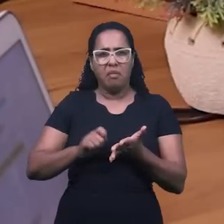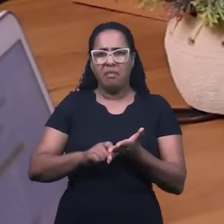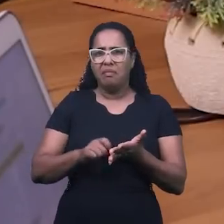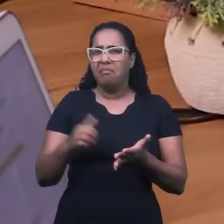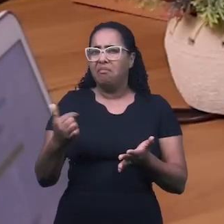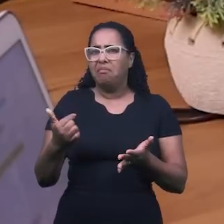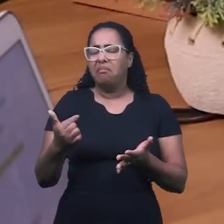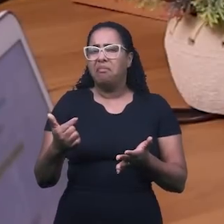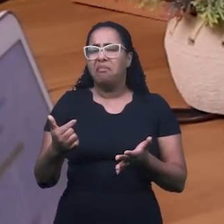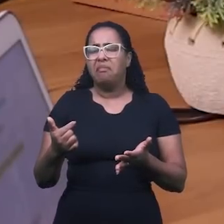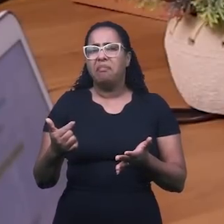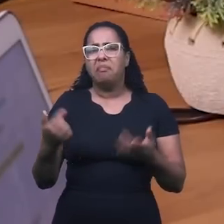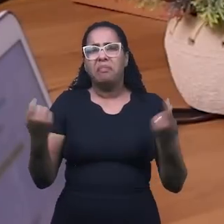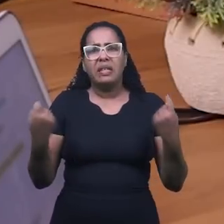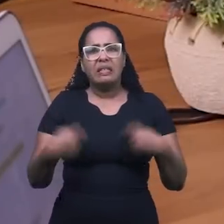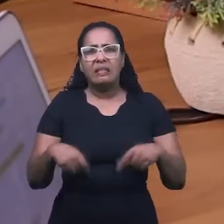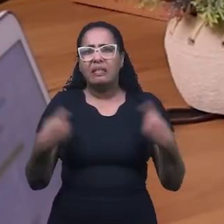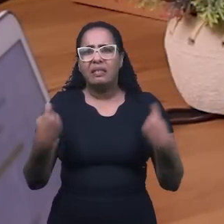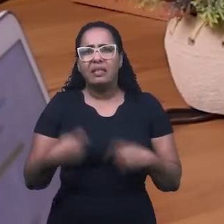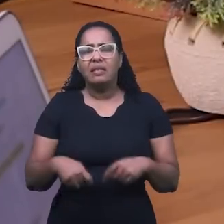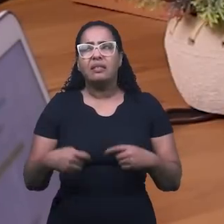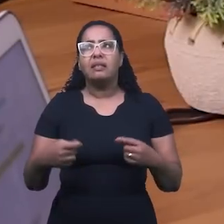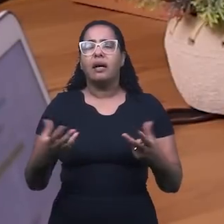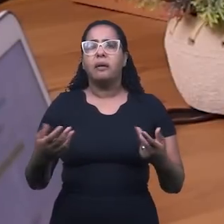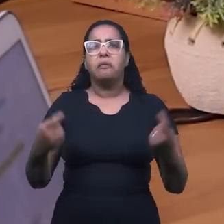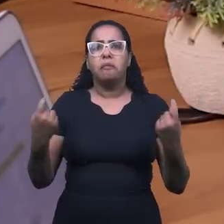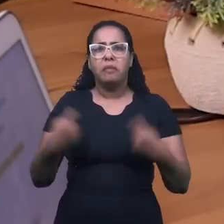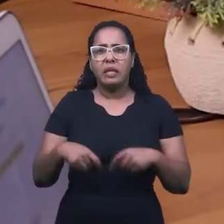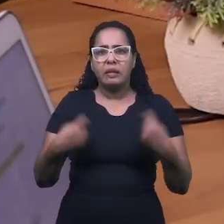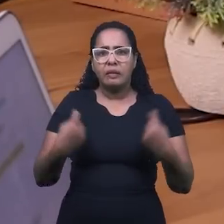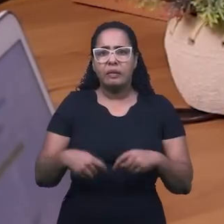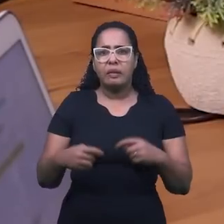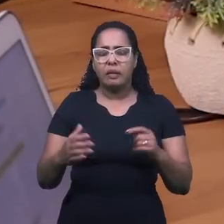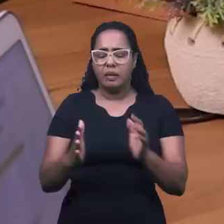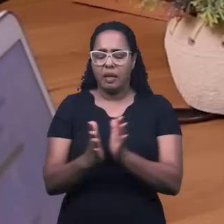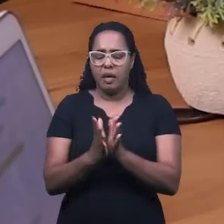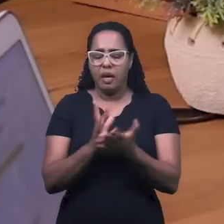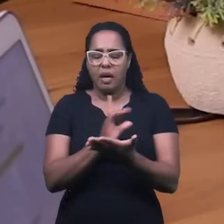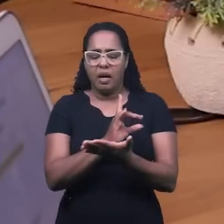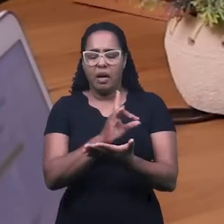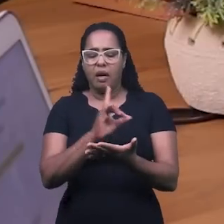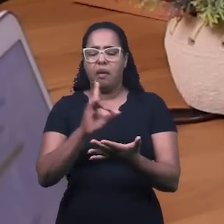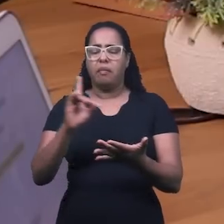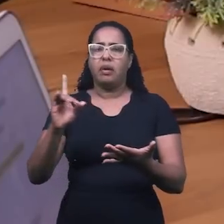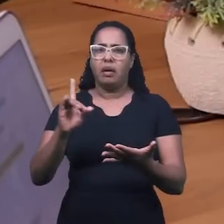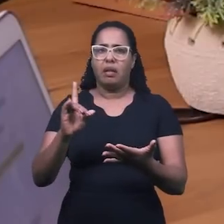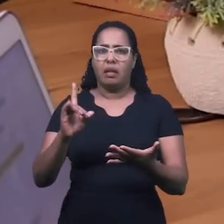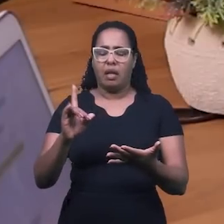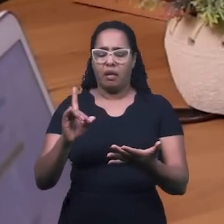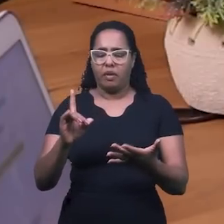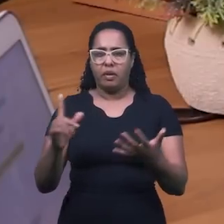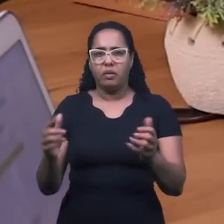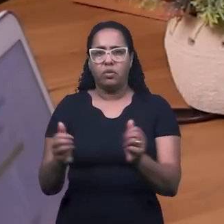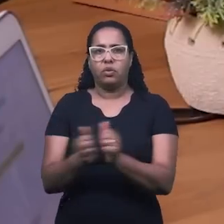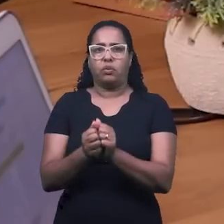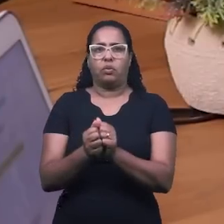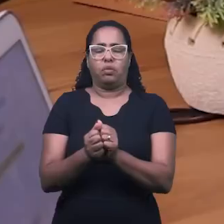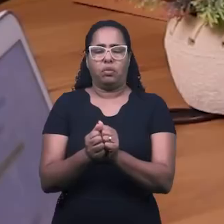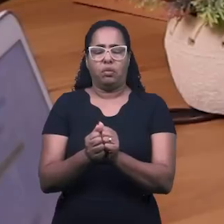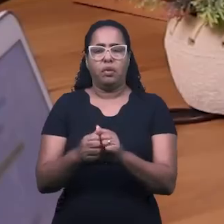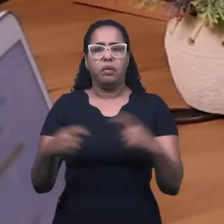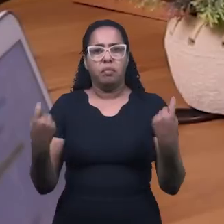tem como não ser, a palavra não